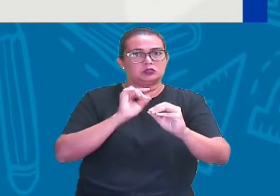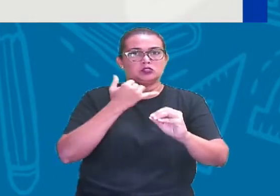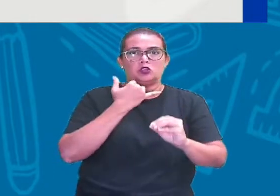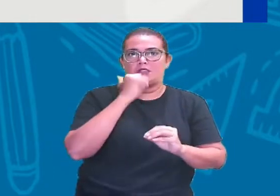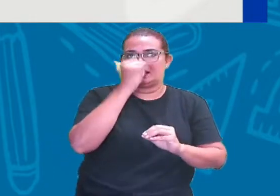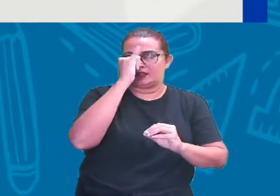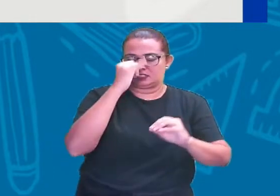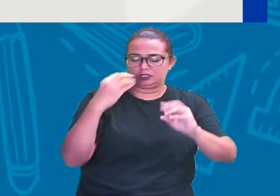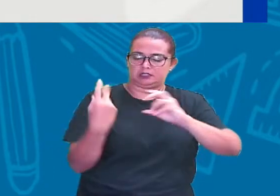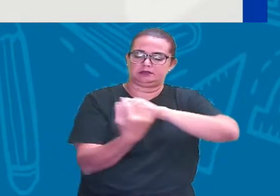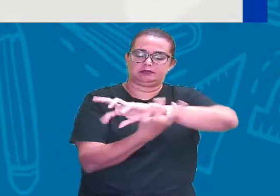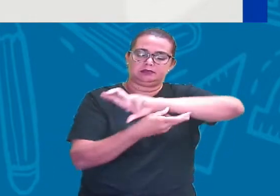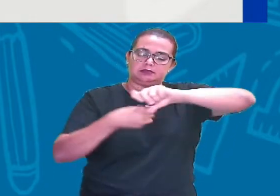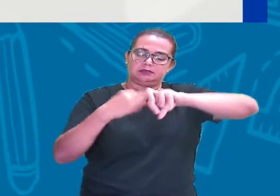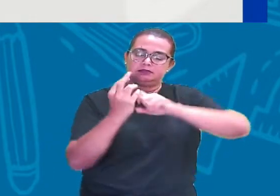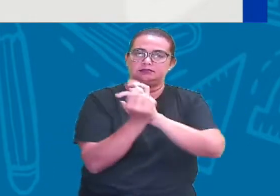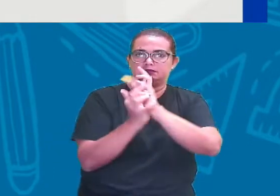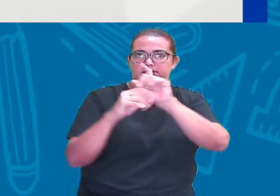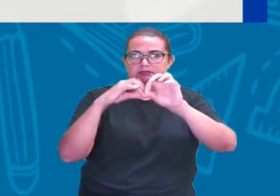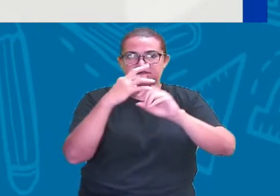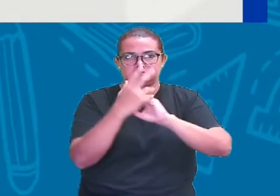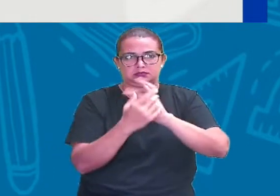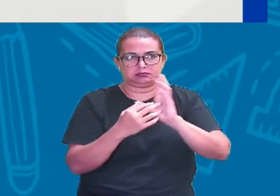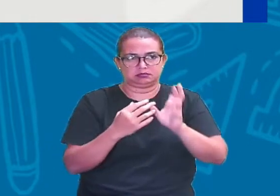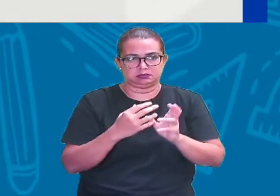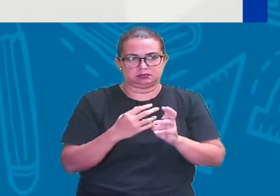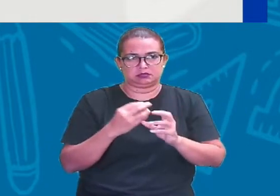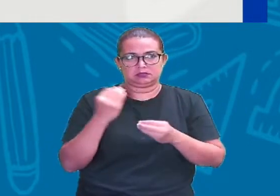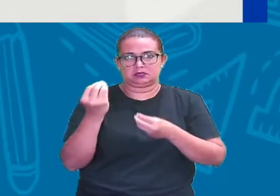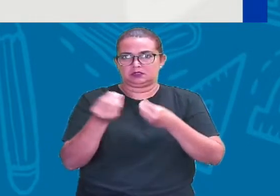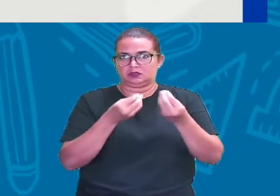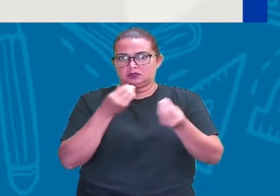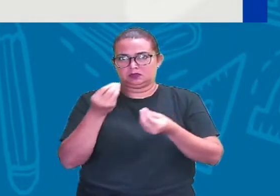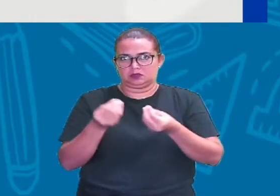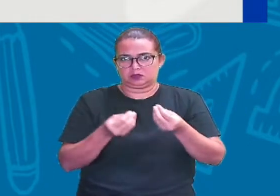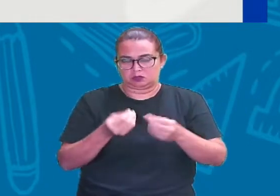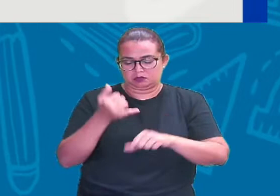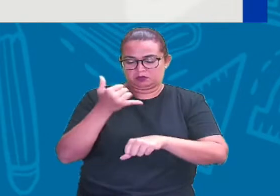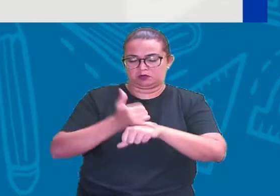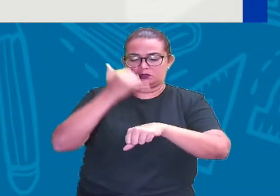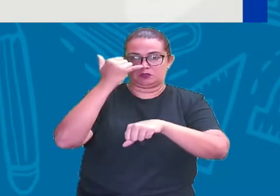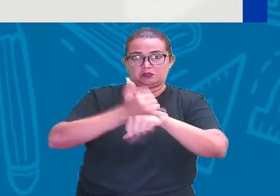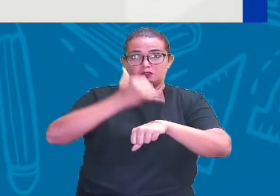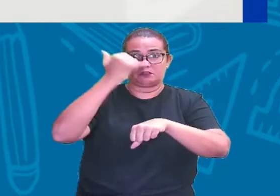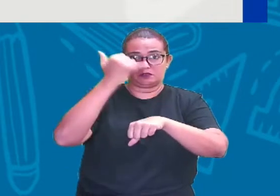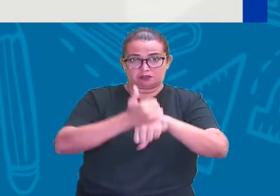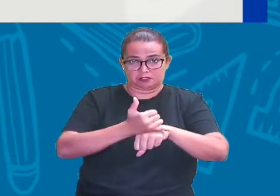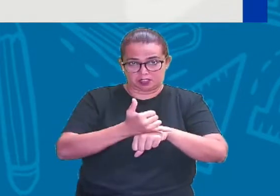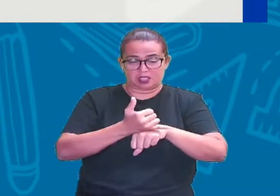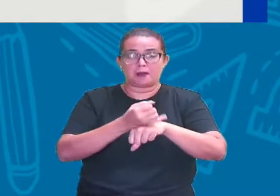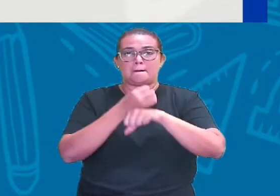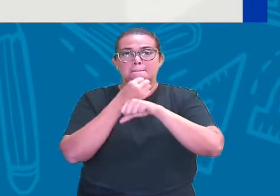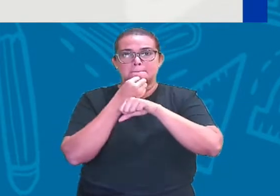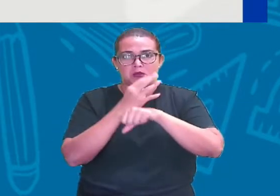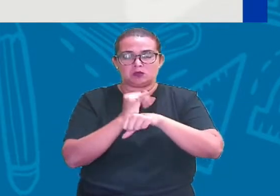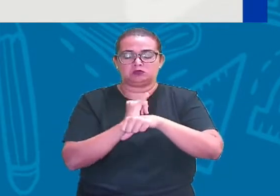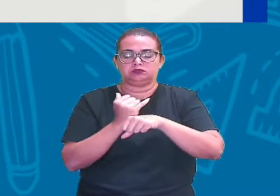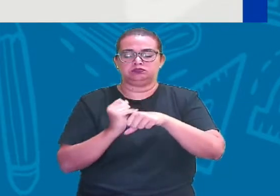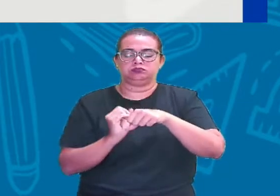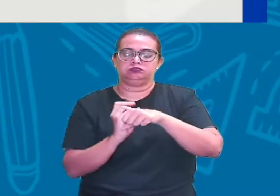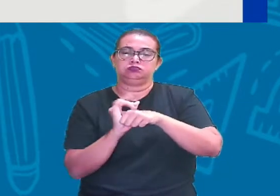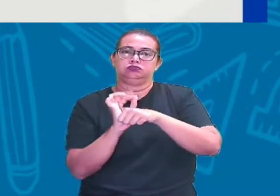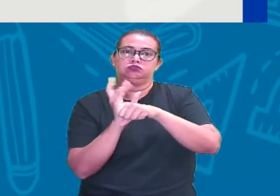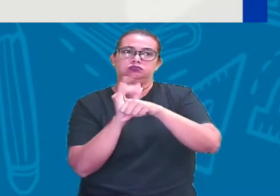vocês. Nesse caso, os metais são bons condutores térmicos, tá? Já